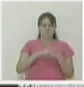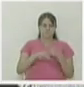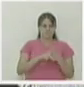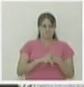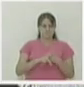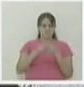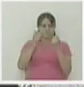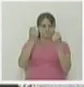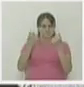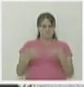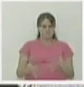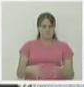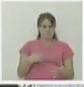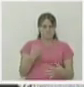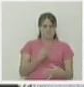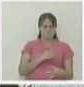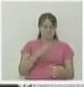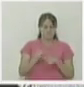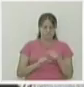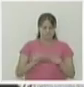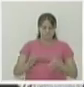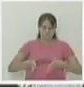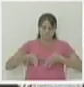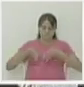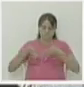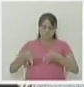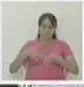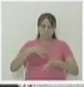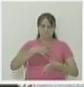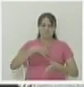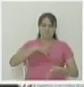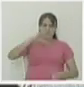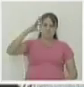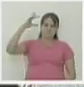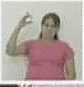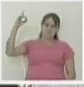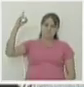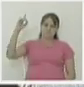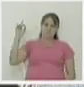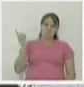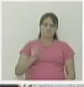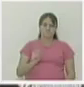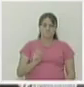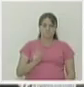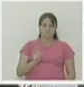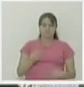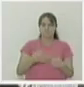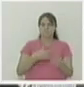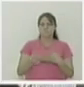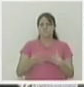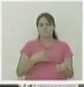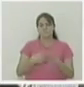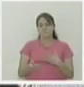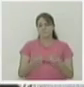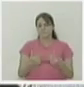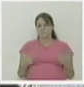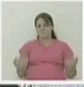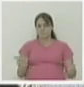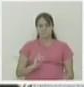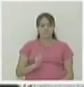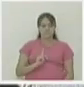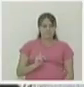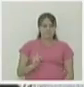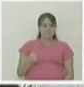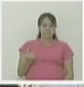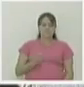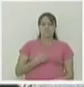tornamos participantes da natureza divina. Gente, não é uma coisa qualquer. E é por isso que temos